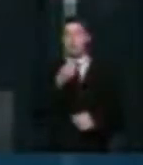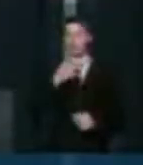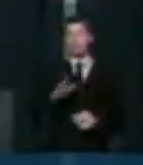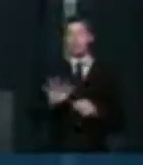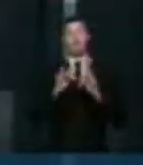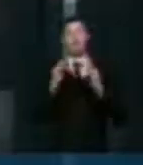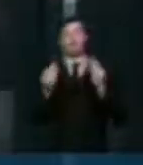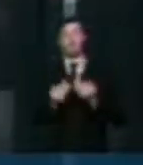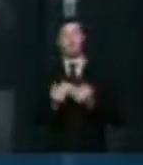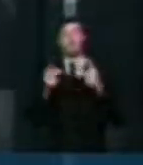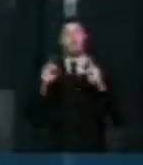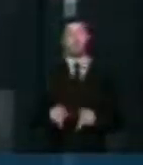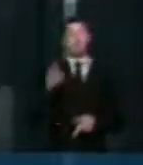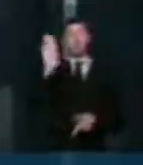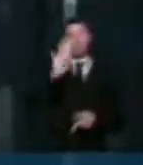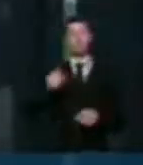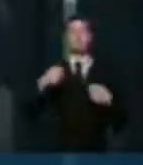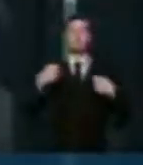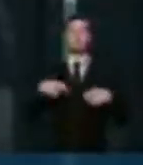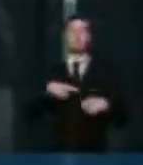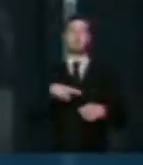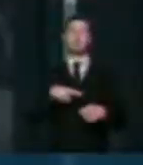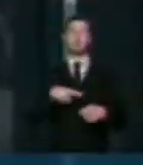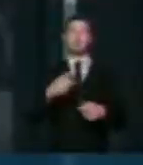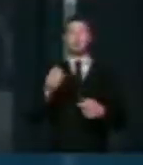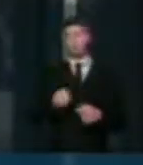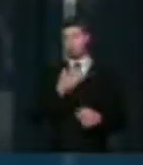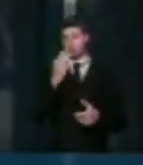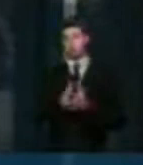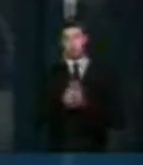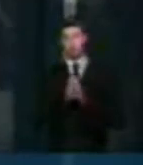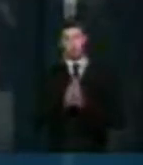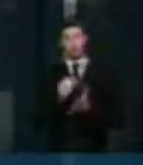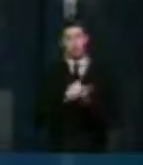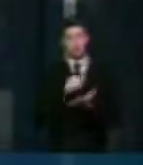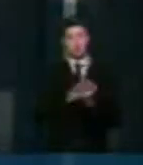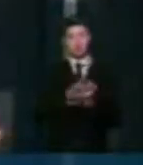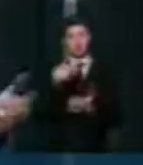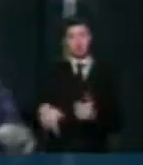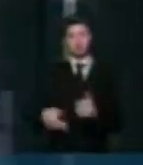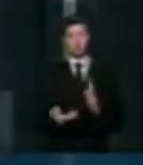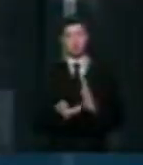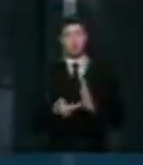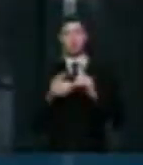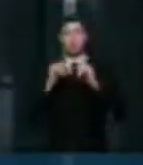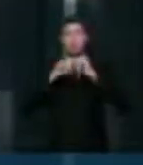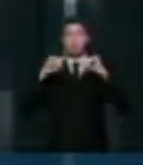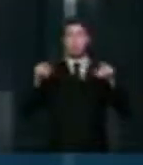famílias brasileiras tanto merecem. Peço que meu discurso fique registrado nos anais dessa casa e que